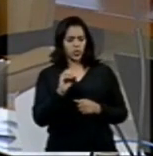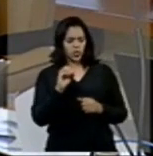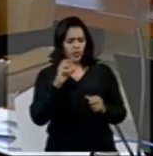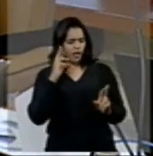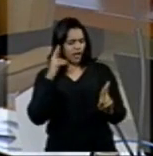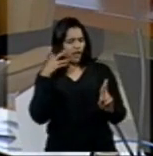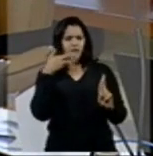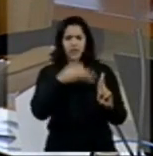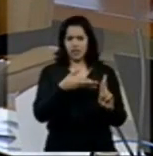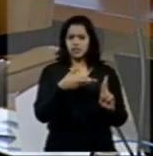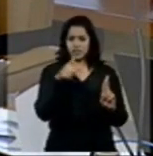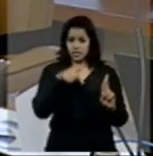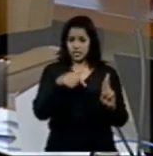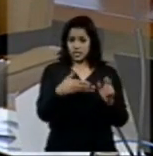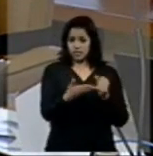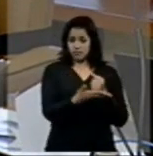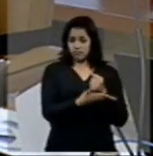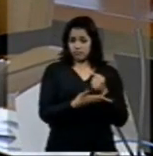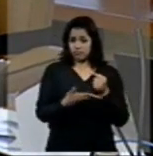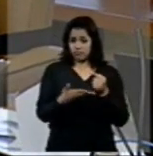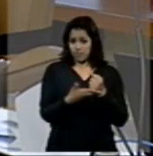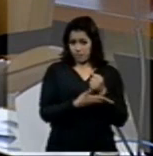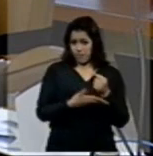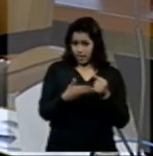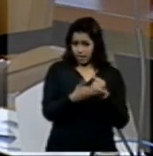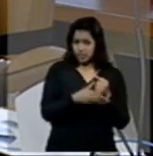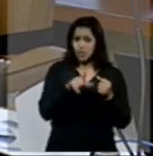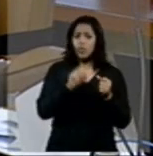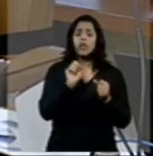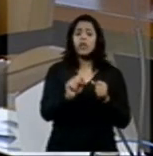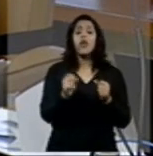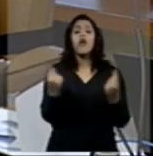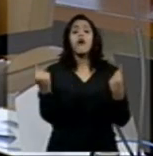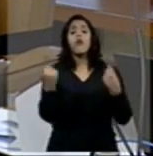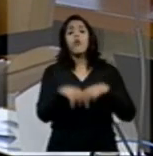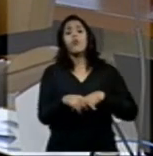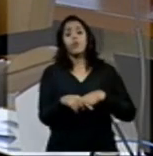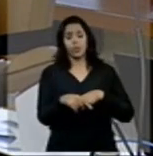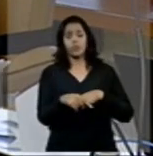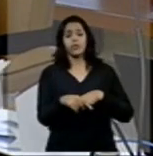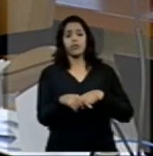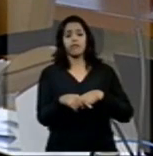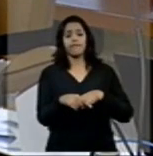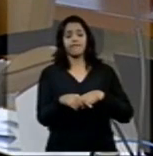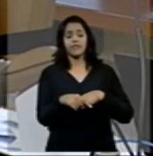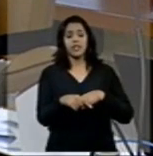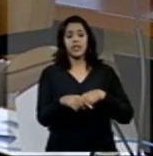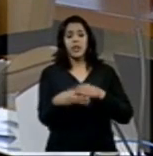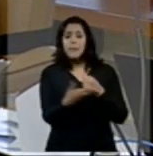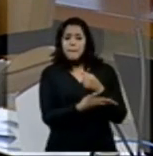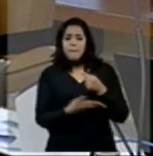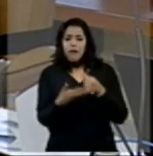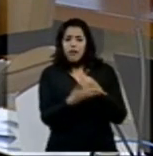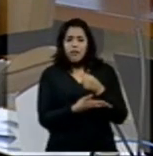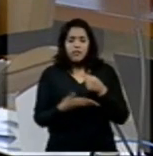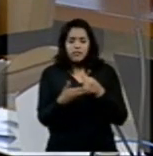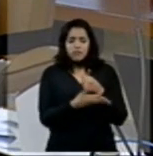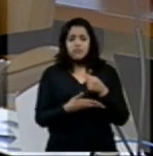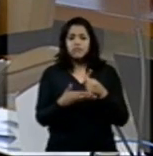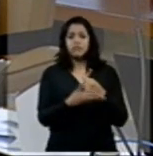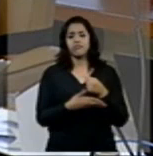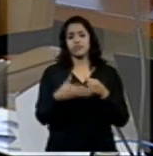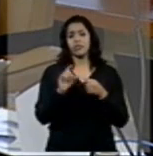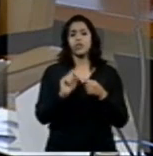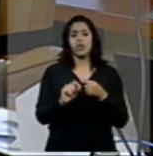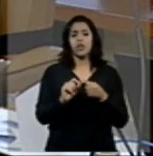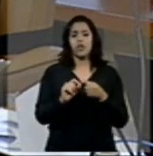como não poderia deixar de ser, é a violação ou não de preceito fundamental, vale dizer,